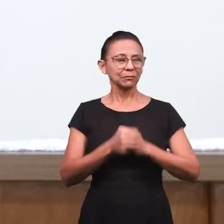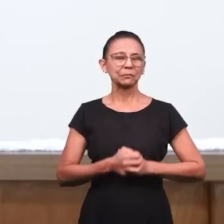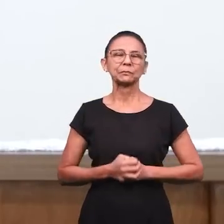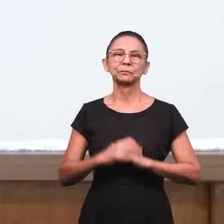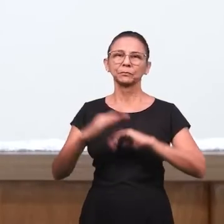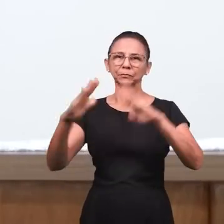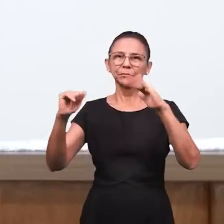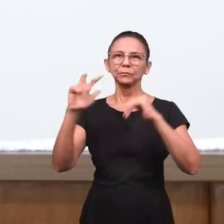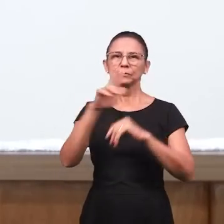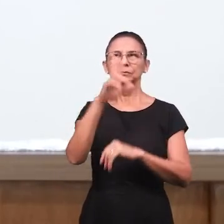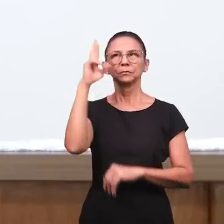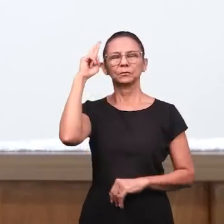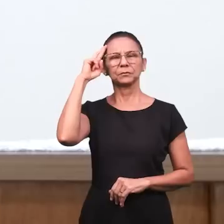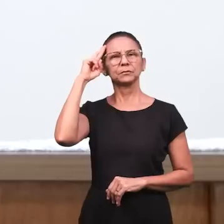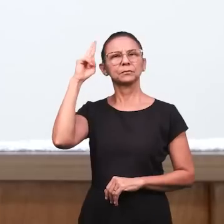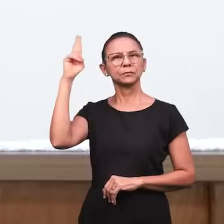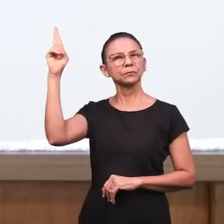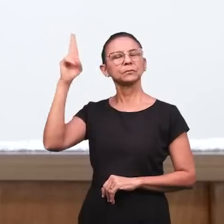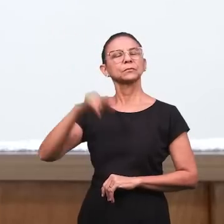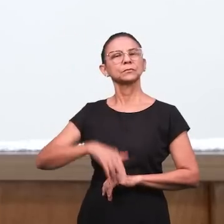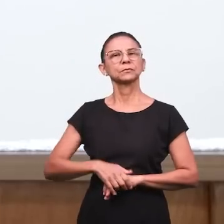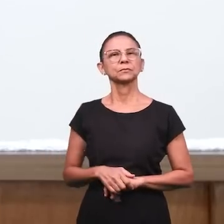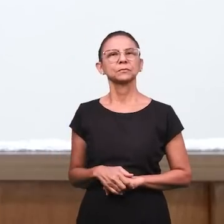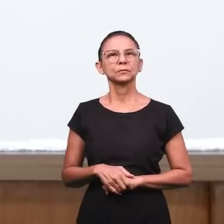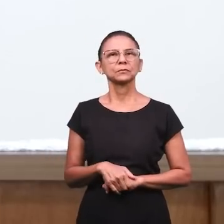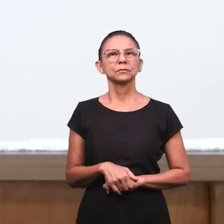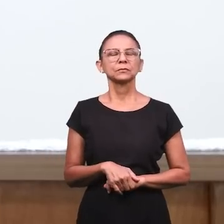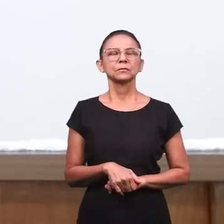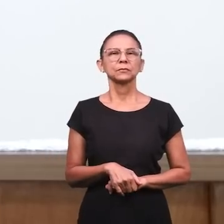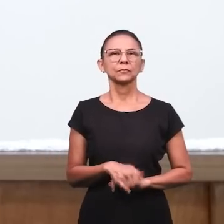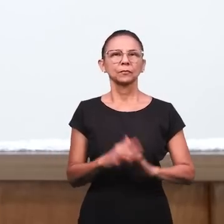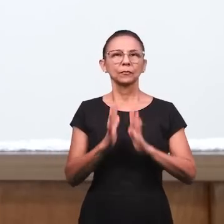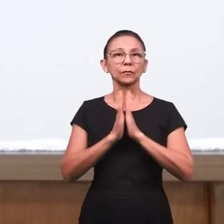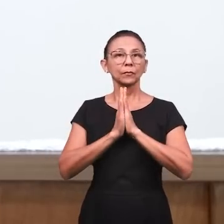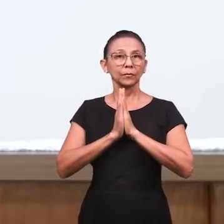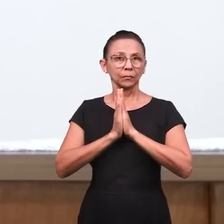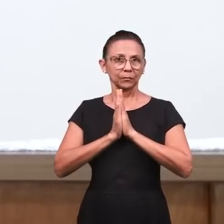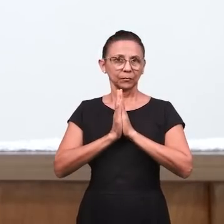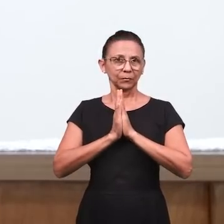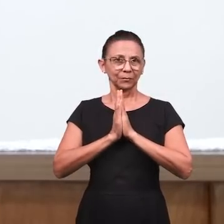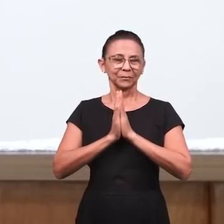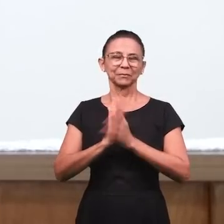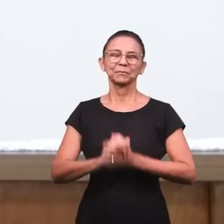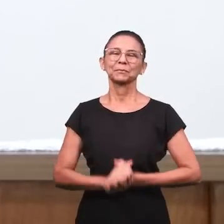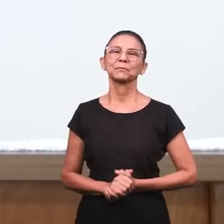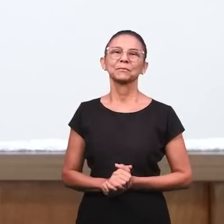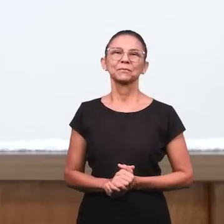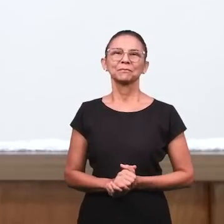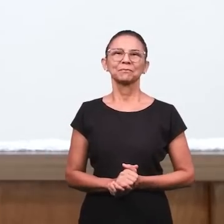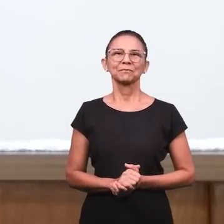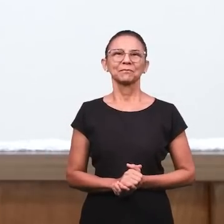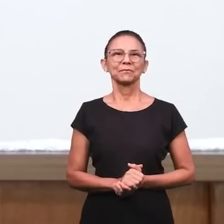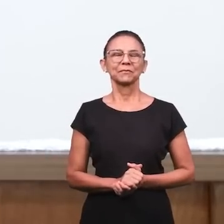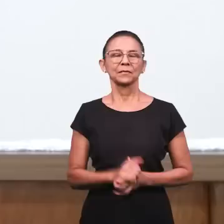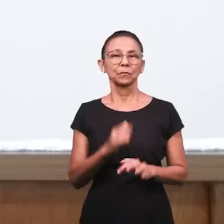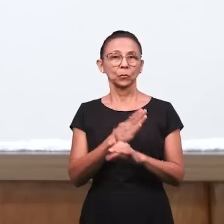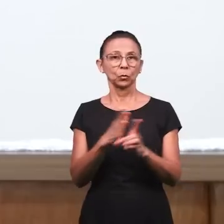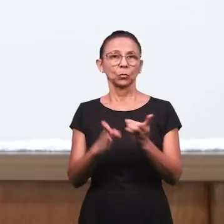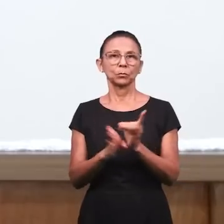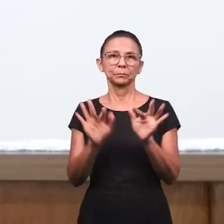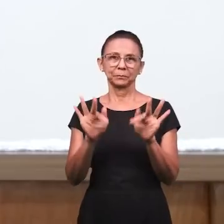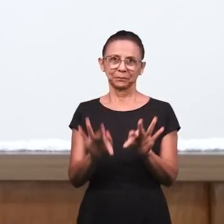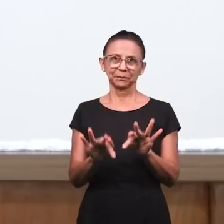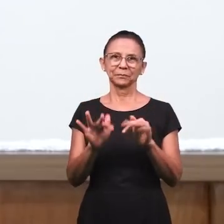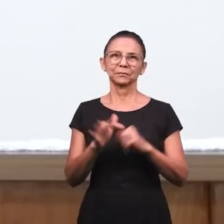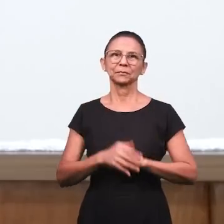Amém. Bendito seja o nome do Senhor. Vamos agora orar, encerrando